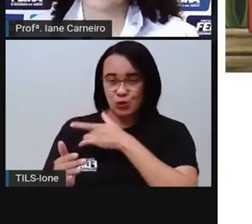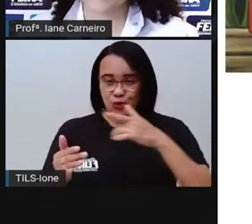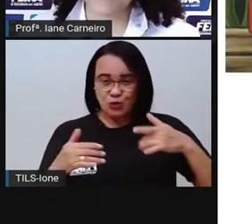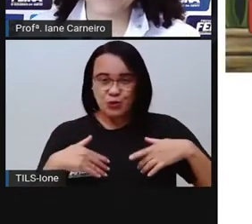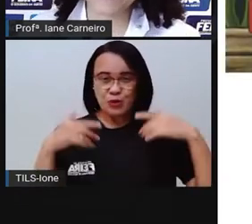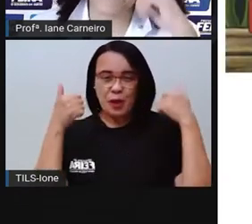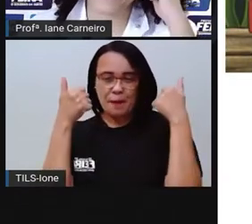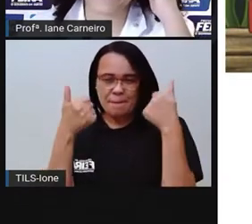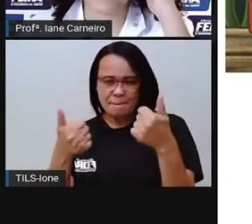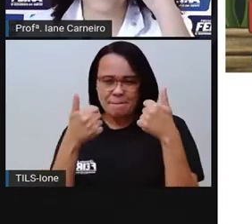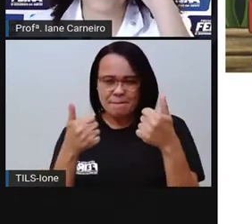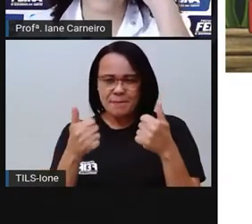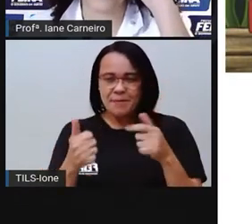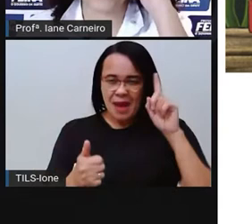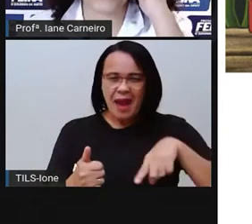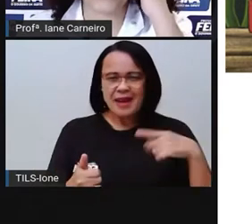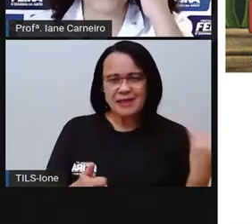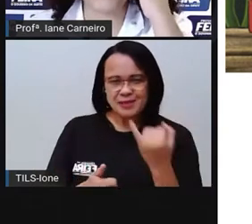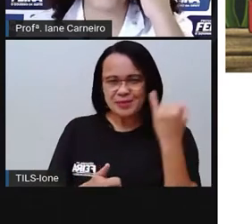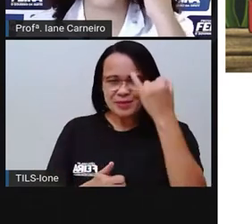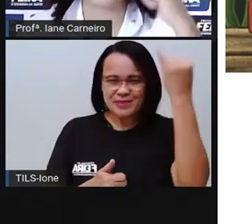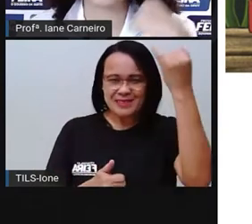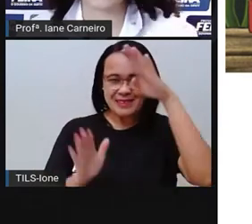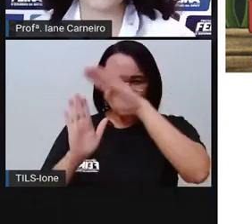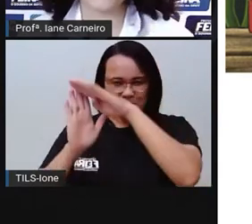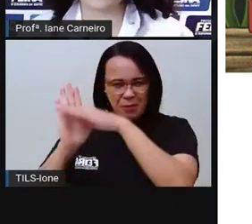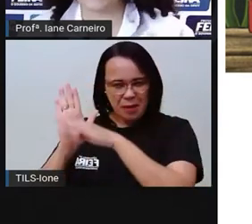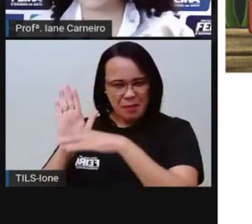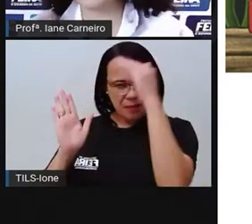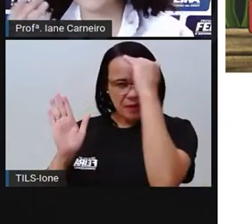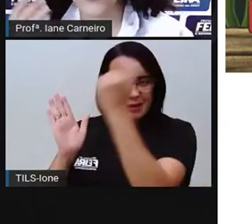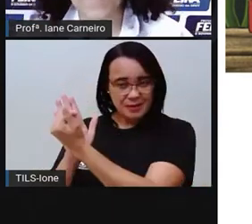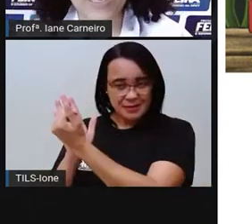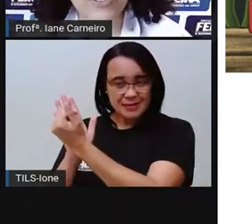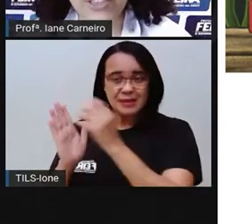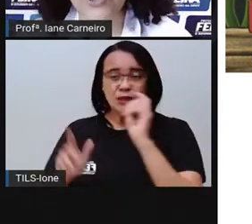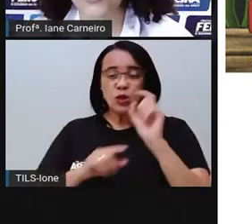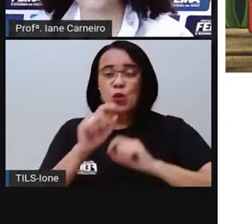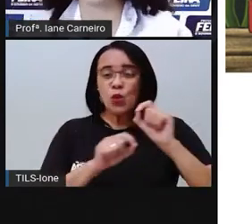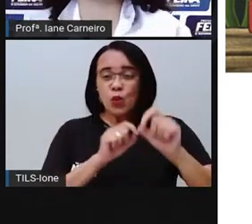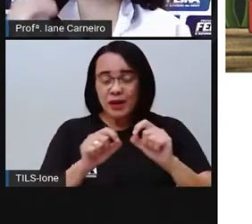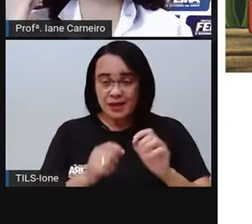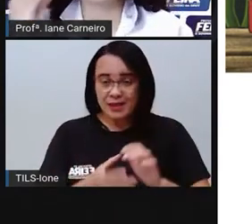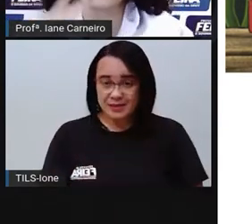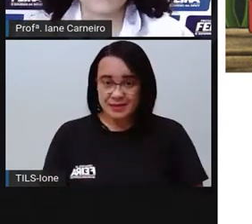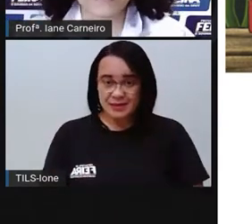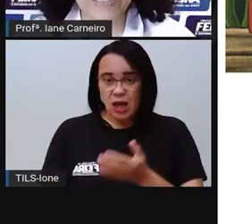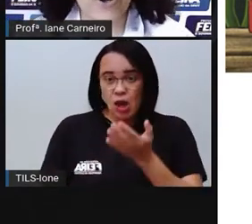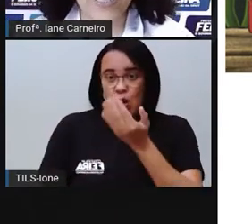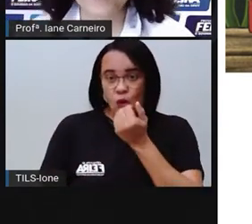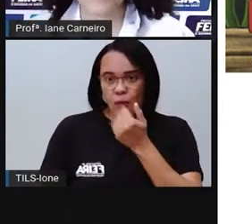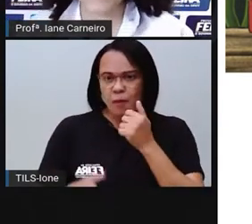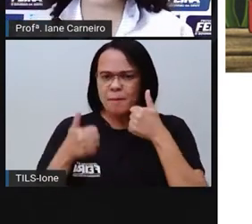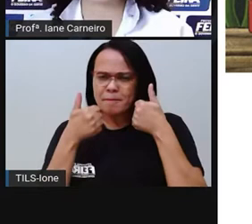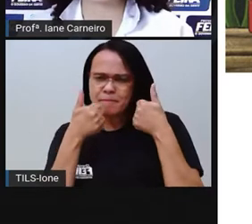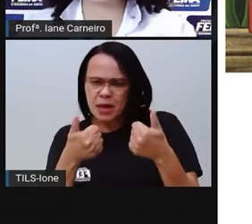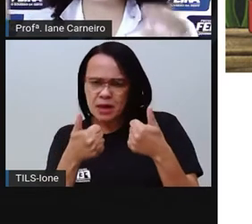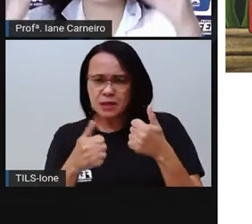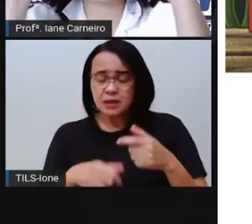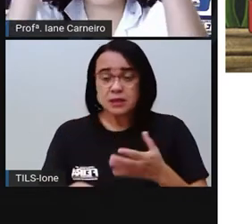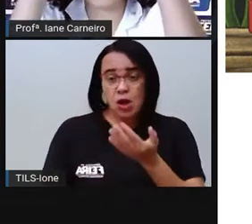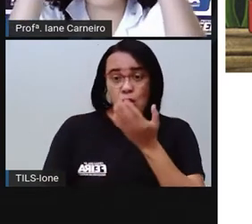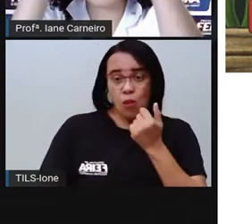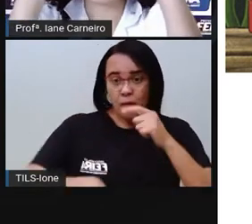se alimentar bem, né, como a prof falou com vocês na aula anterior, além de comer direitinho, se alimentar na hora certa, né,